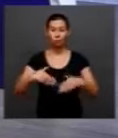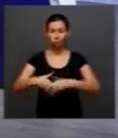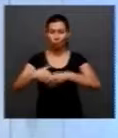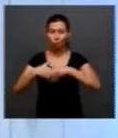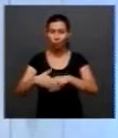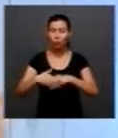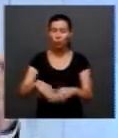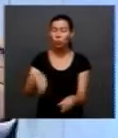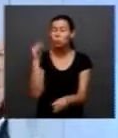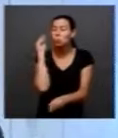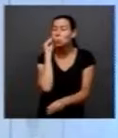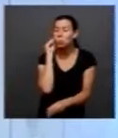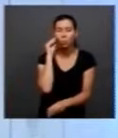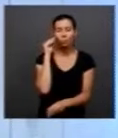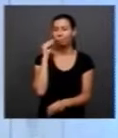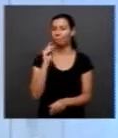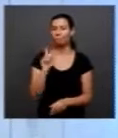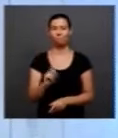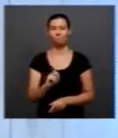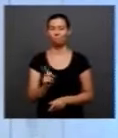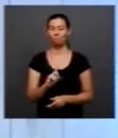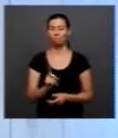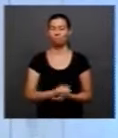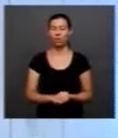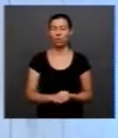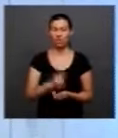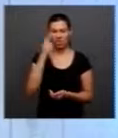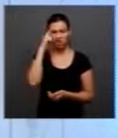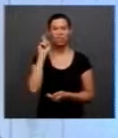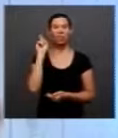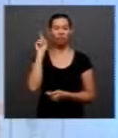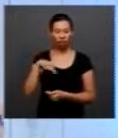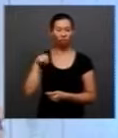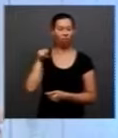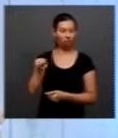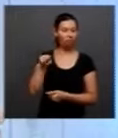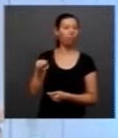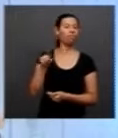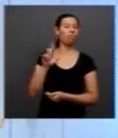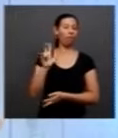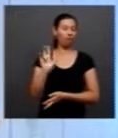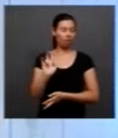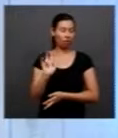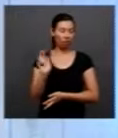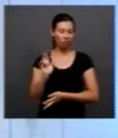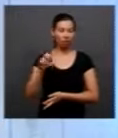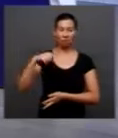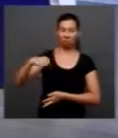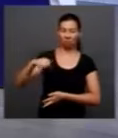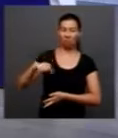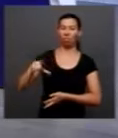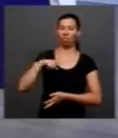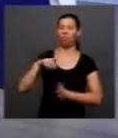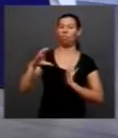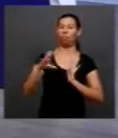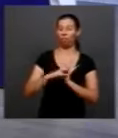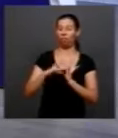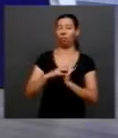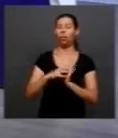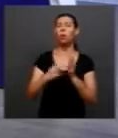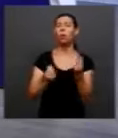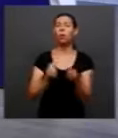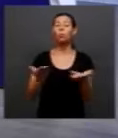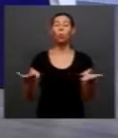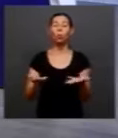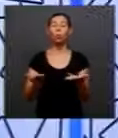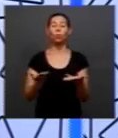nem pensar, porque era ligado à AIDS, a homossexualidade. Como é que é isso hoje? Como é que você vê